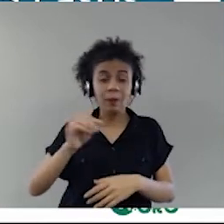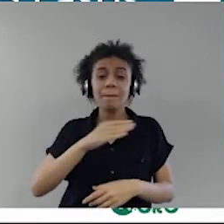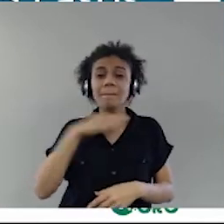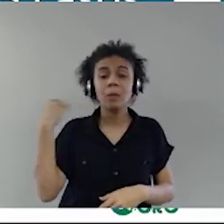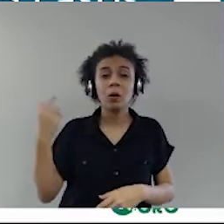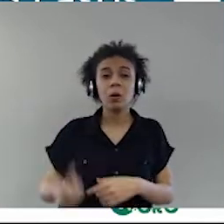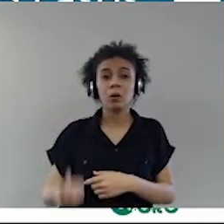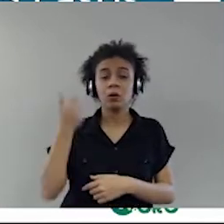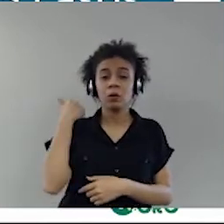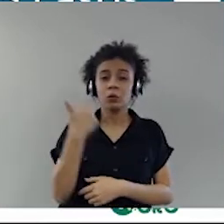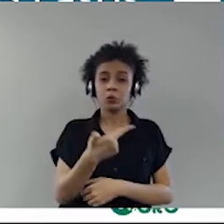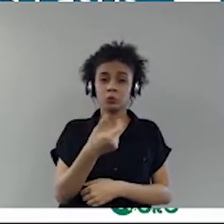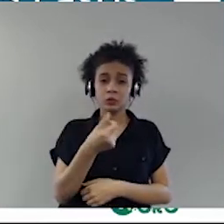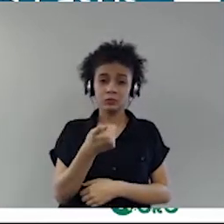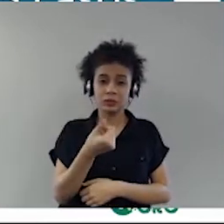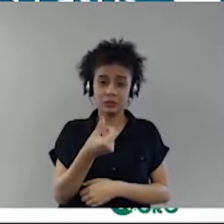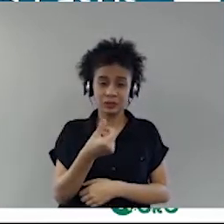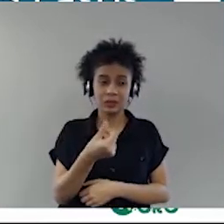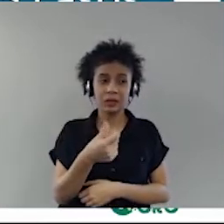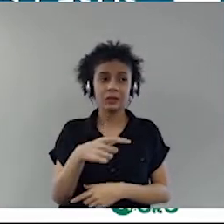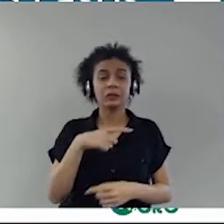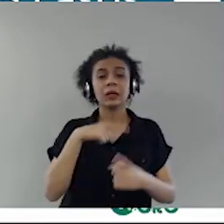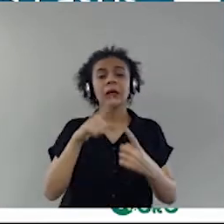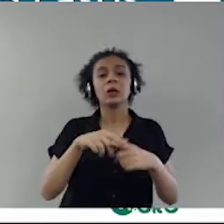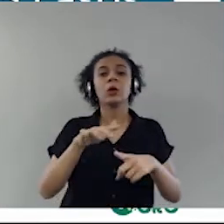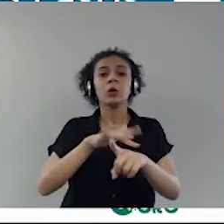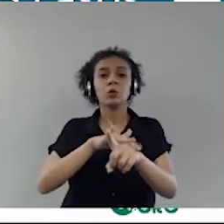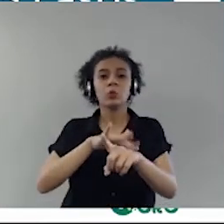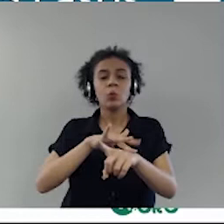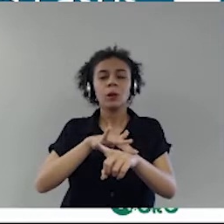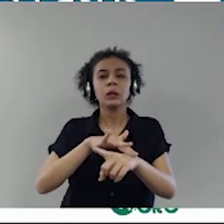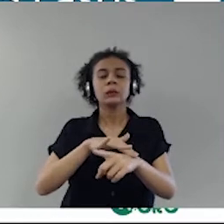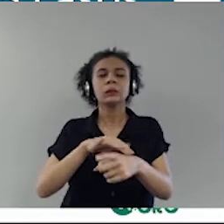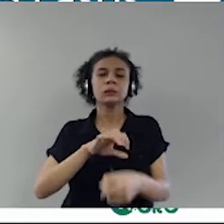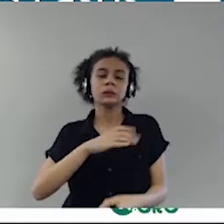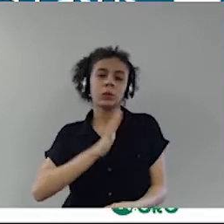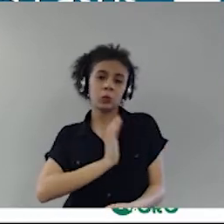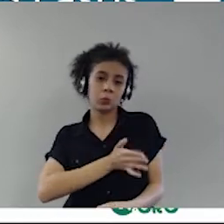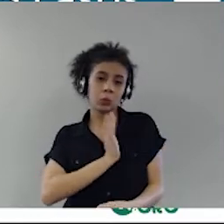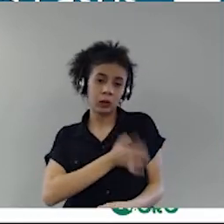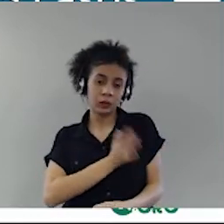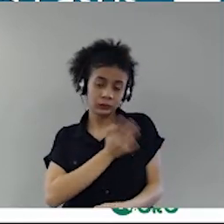em 2016, nós tínhamos doenças cardiovasculares,